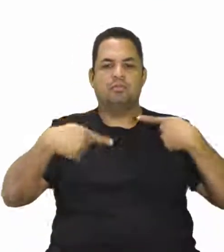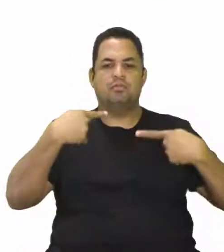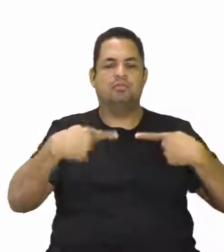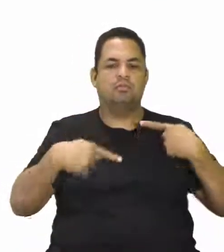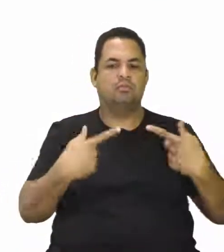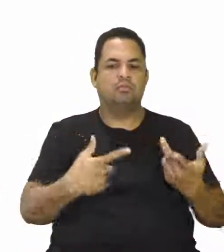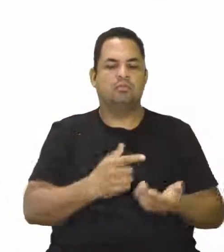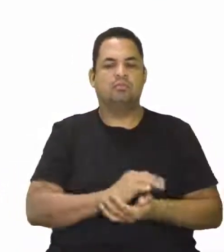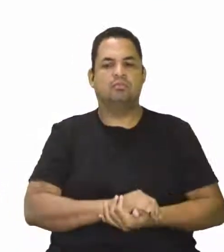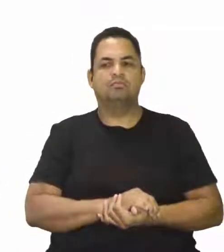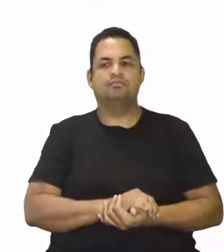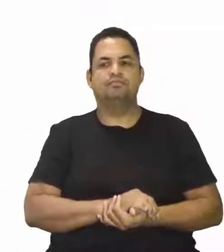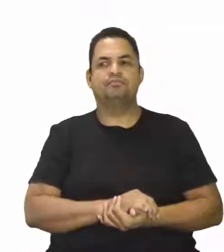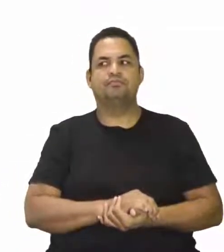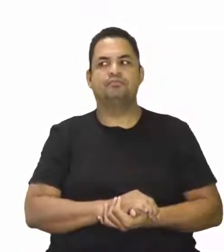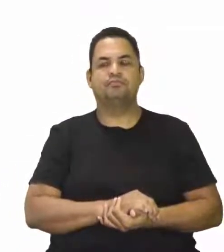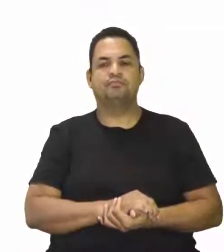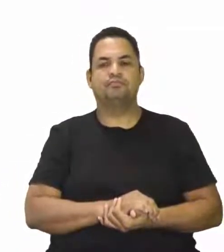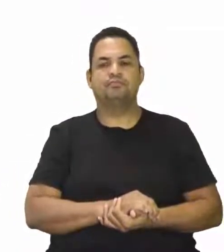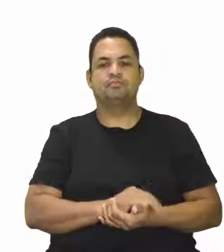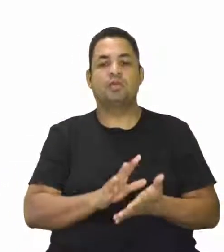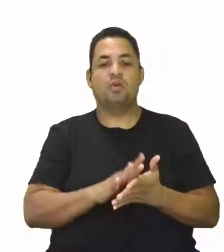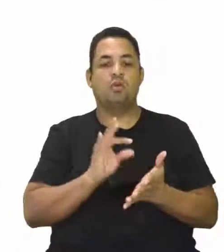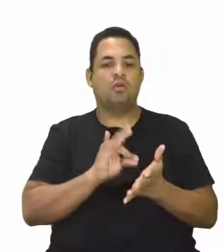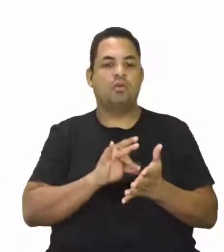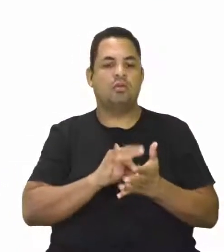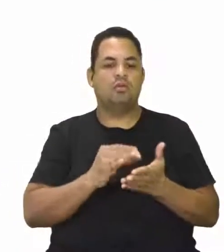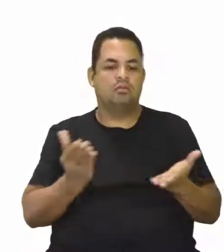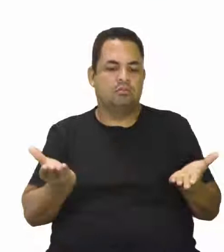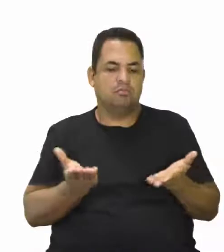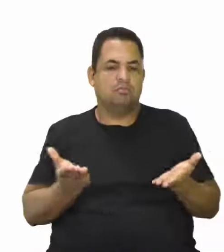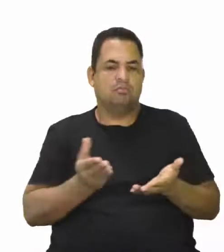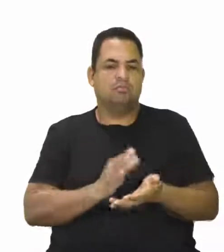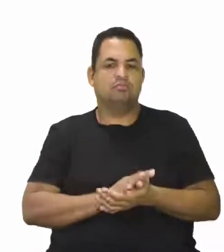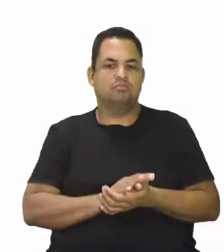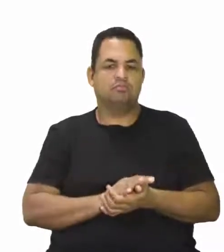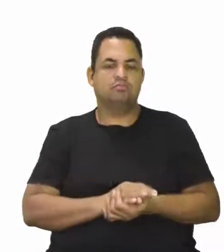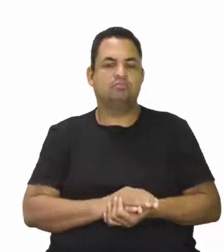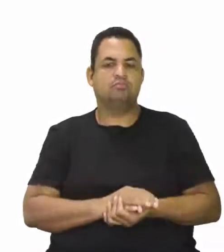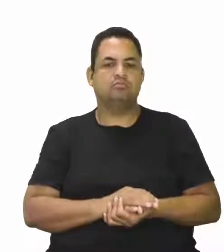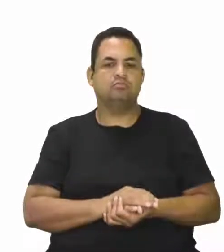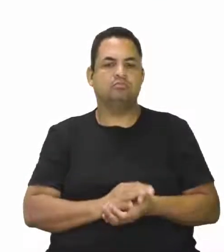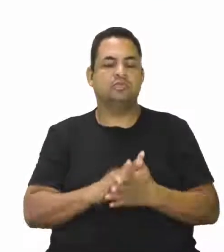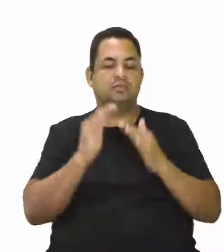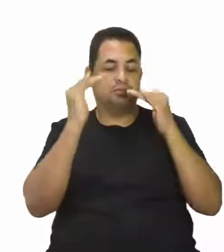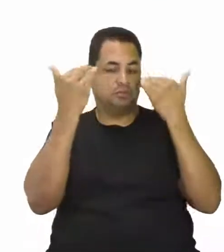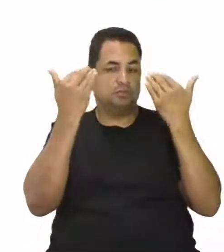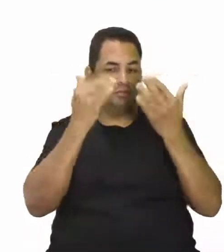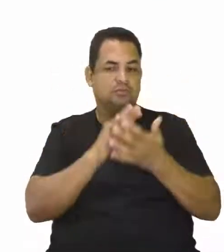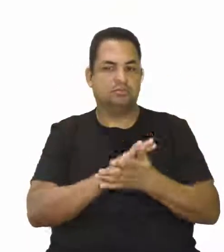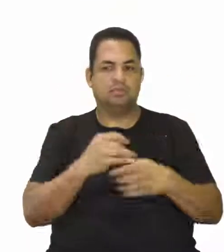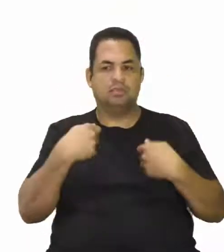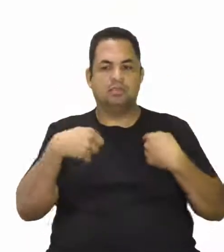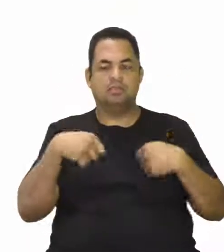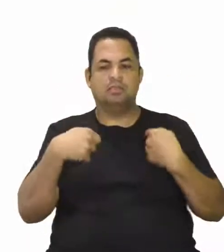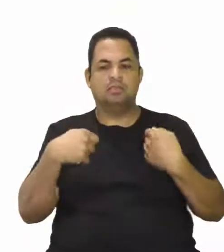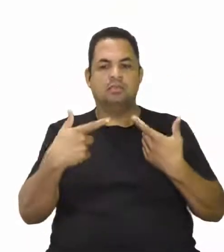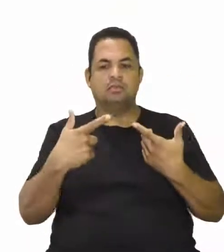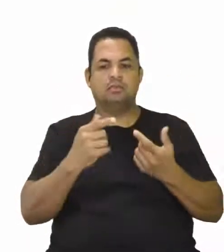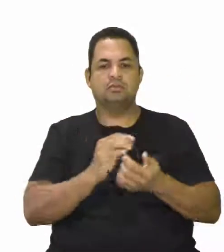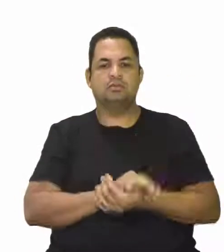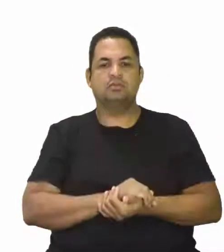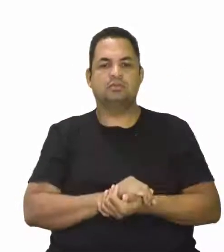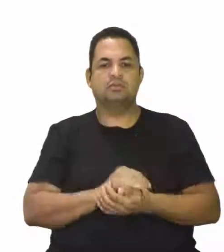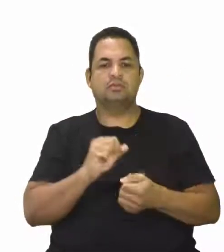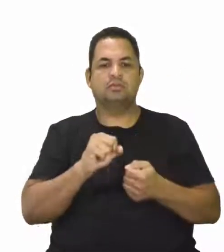política, a uma situação real do momento. Então, é bastante atenção, não é, Tainá, que eles precisam ter na hora